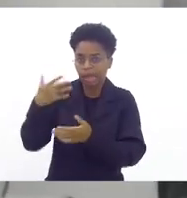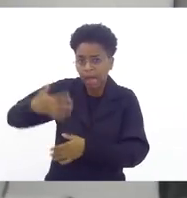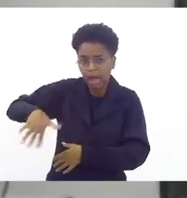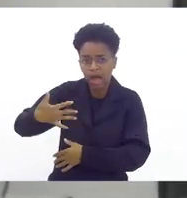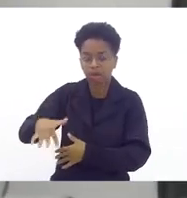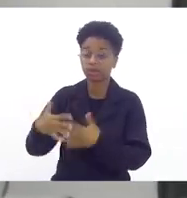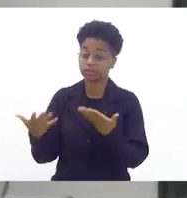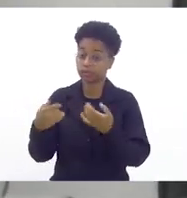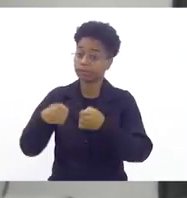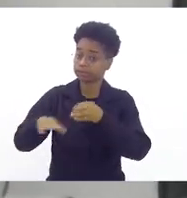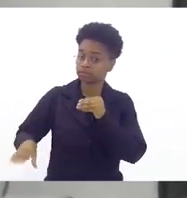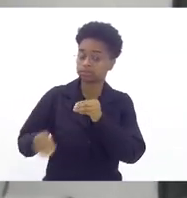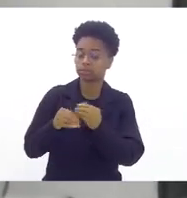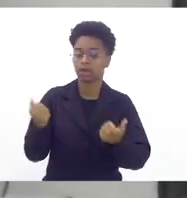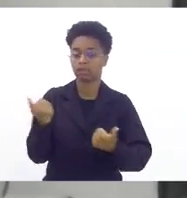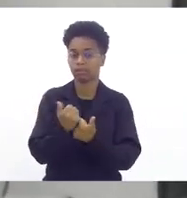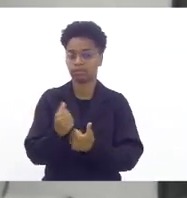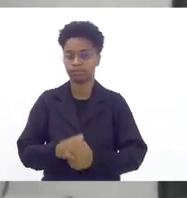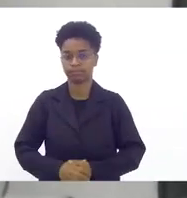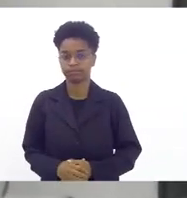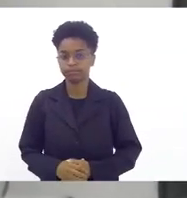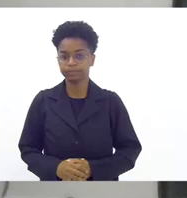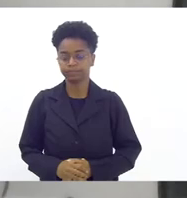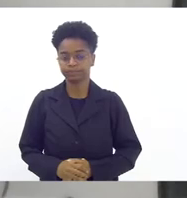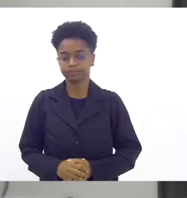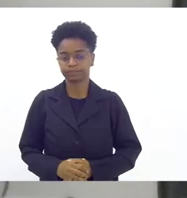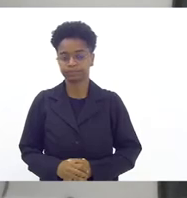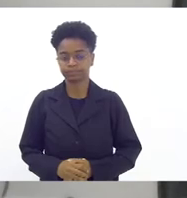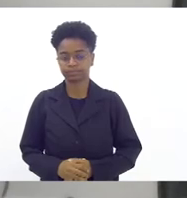tem que complementar. Depois,